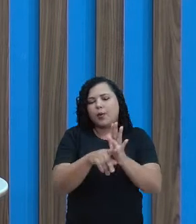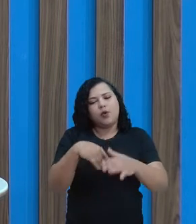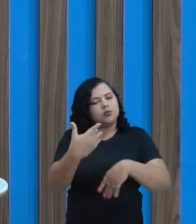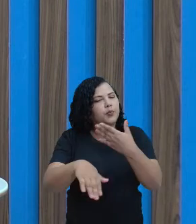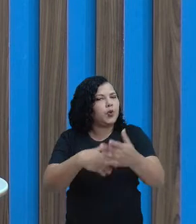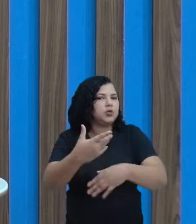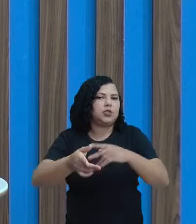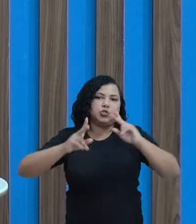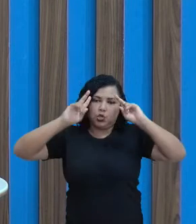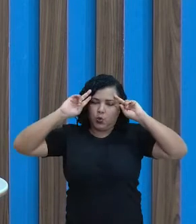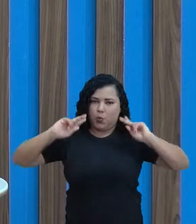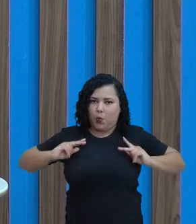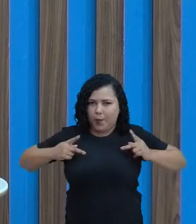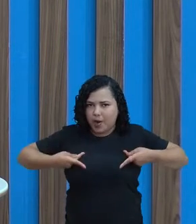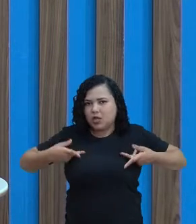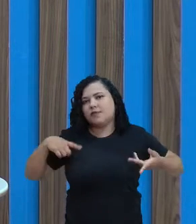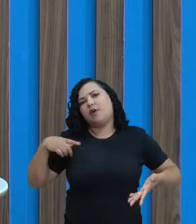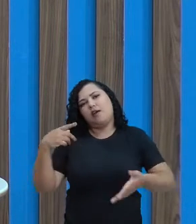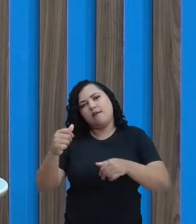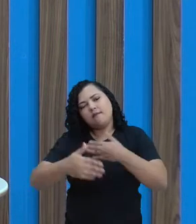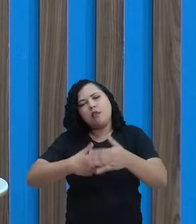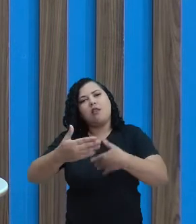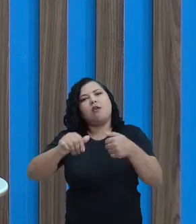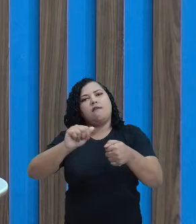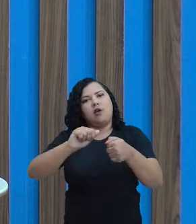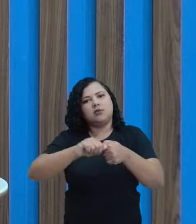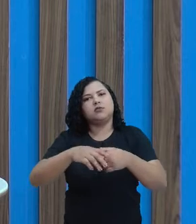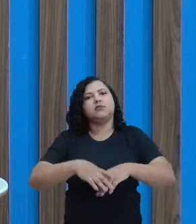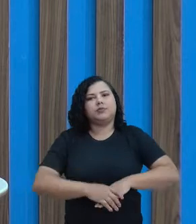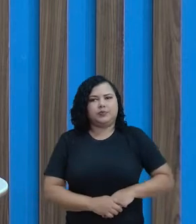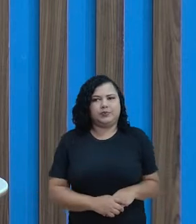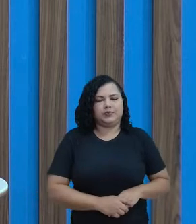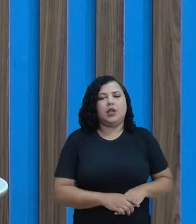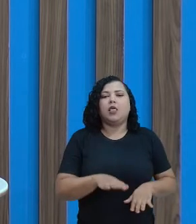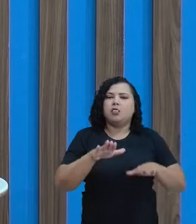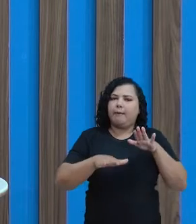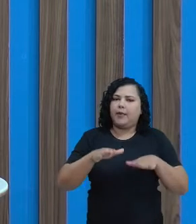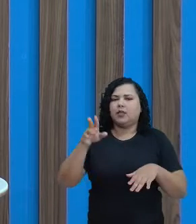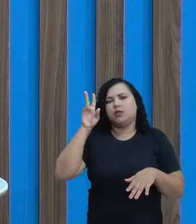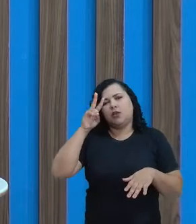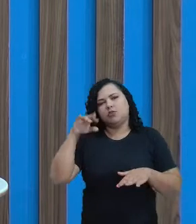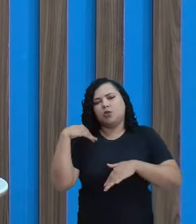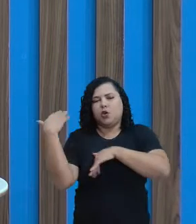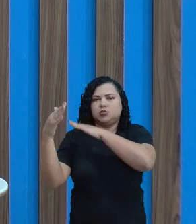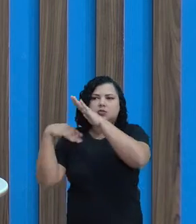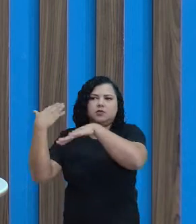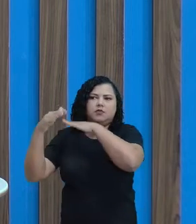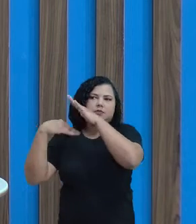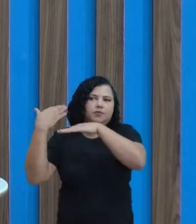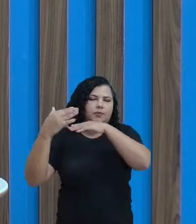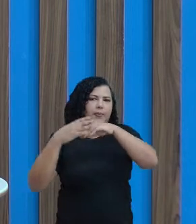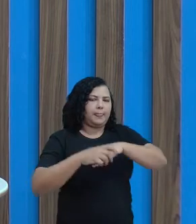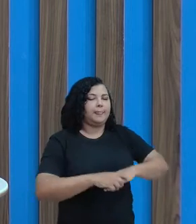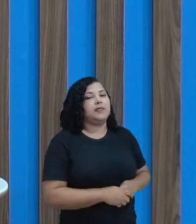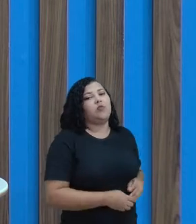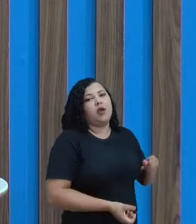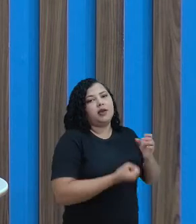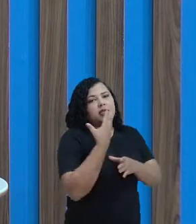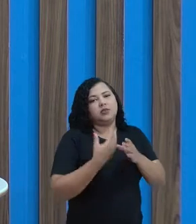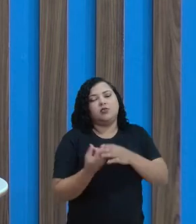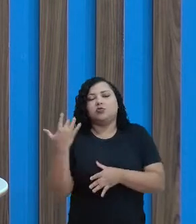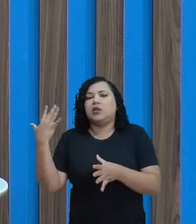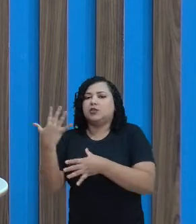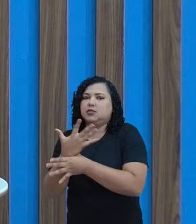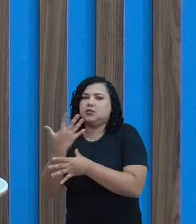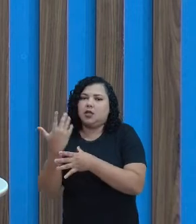que os homens vão fazendo de acordo com a história, com o seu desenvolvimento, com o surgimento das